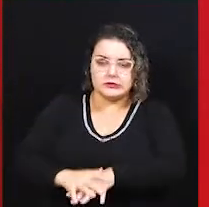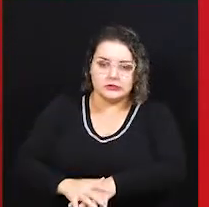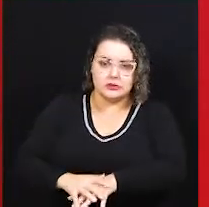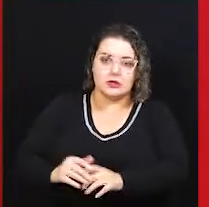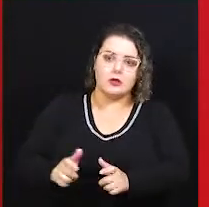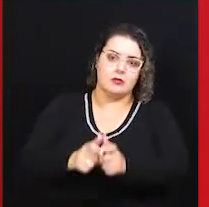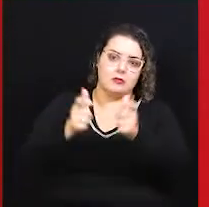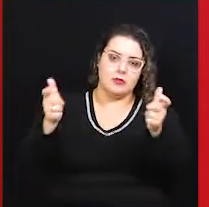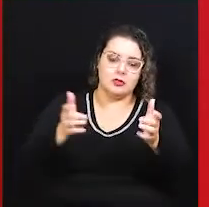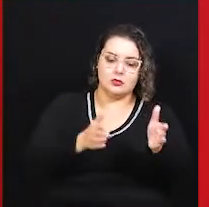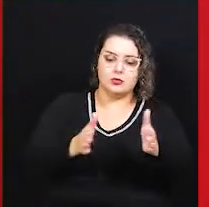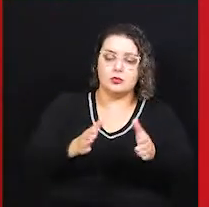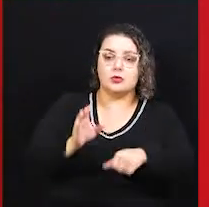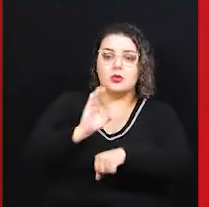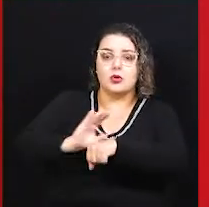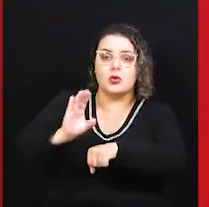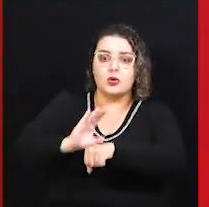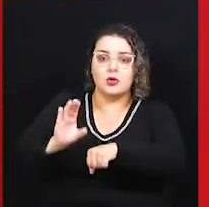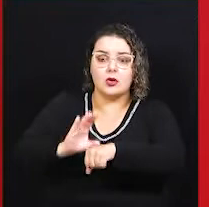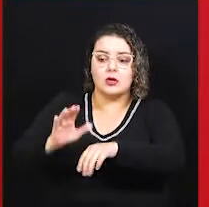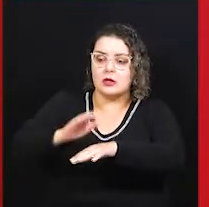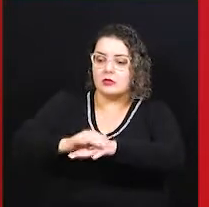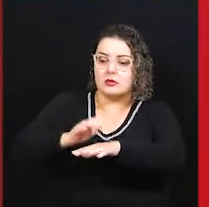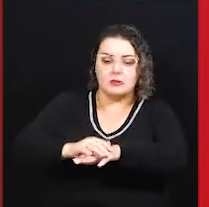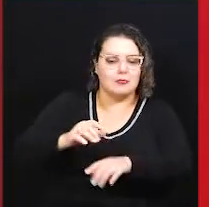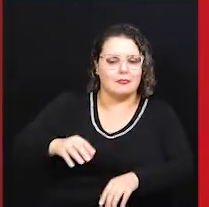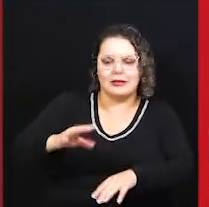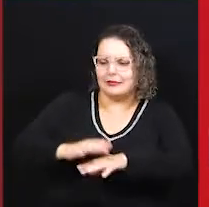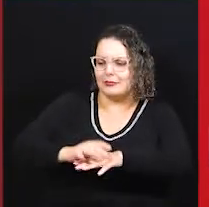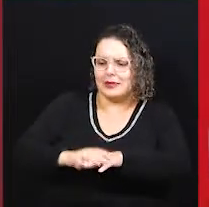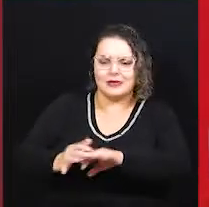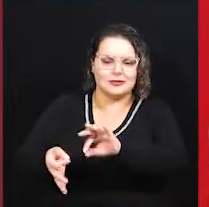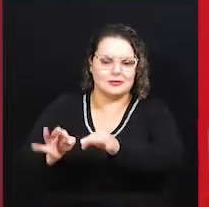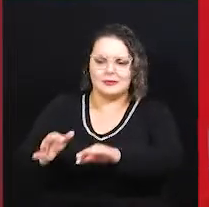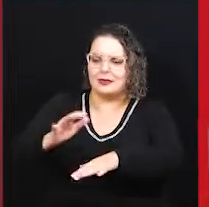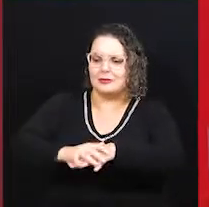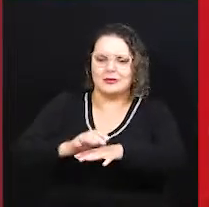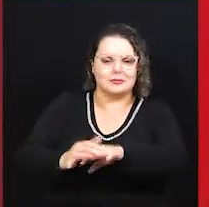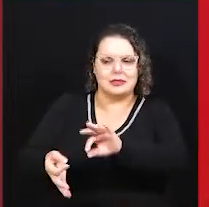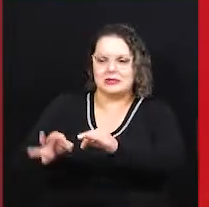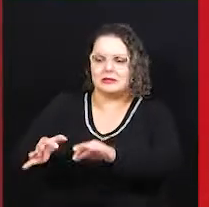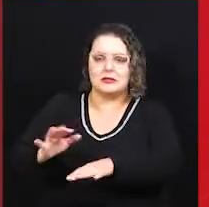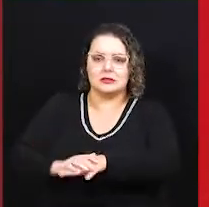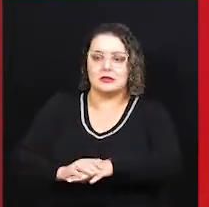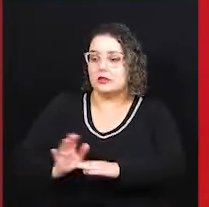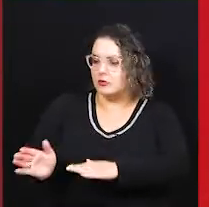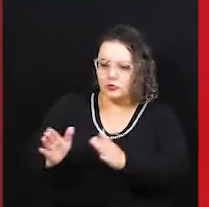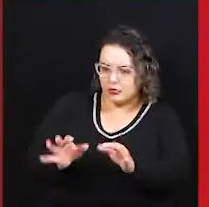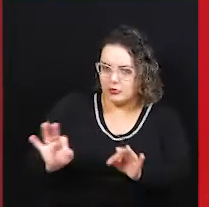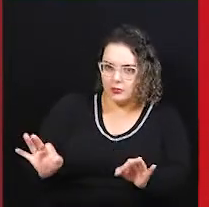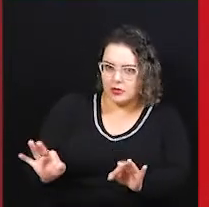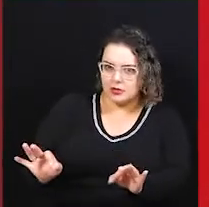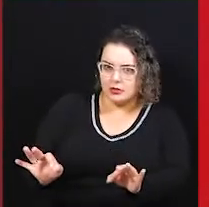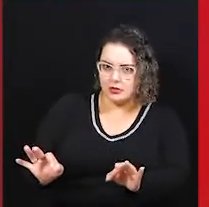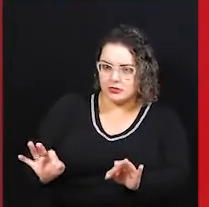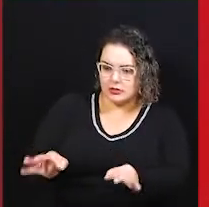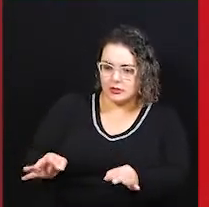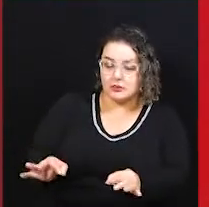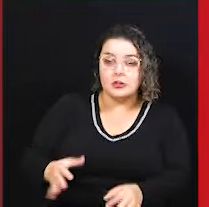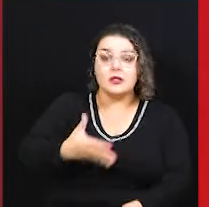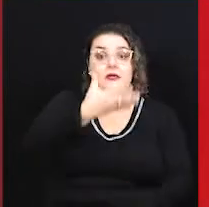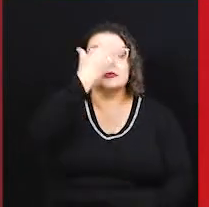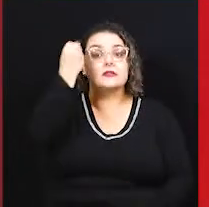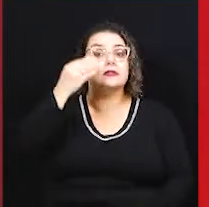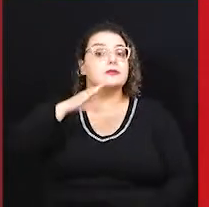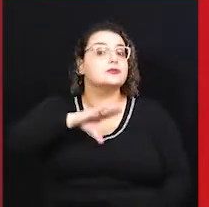passa a maior parte do tempo no cursinho estudando exatas, matemática, física, e às vezes não é o caminho certo. E esquece muito do